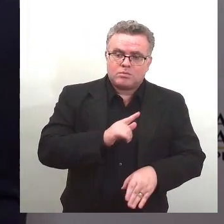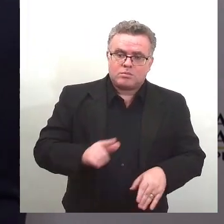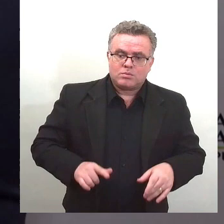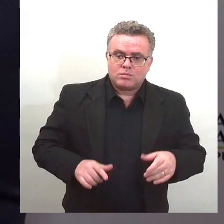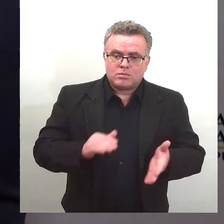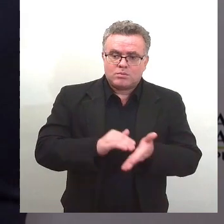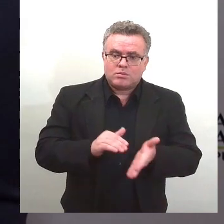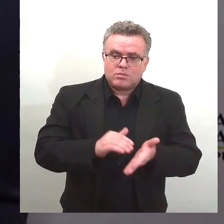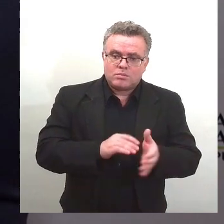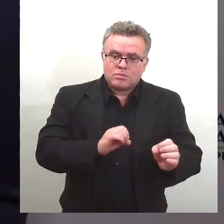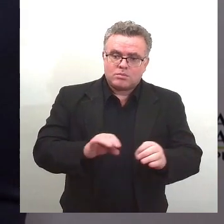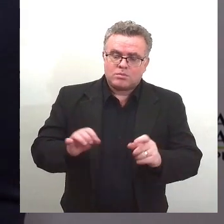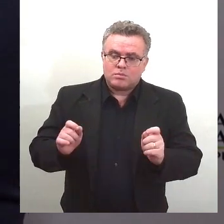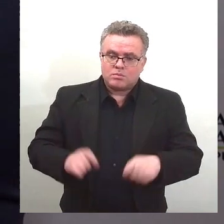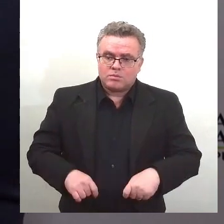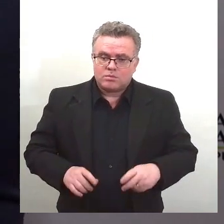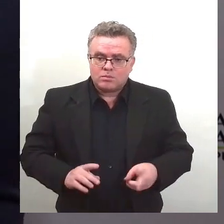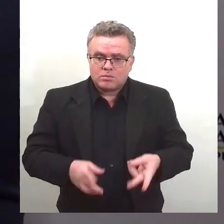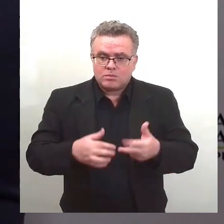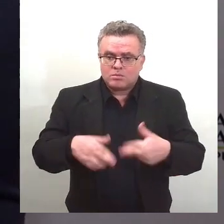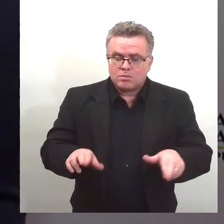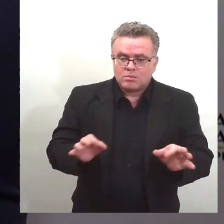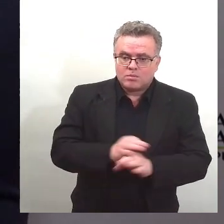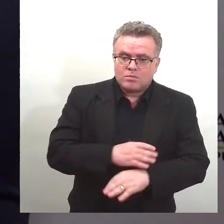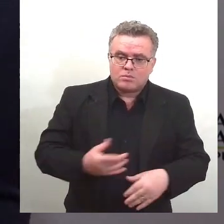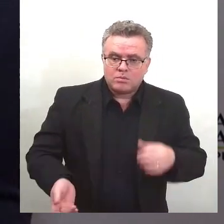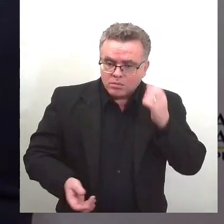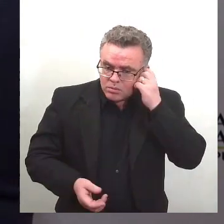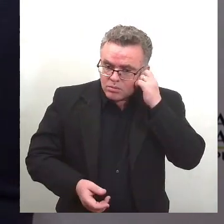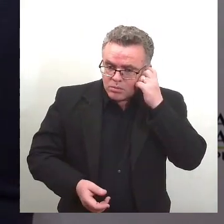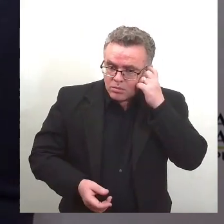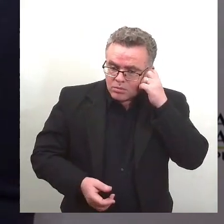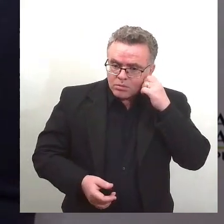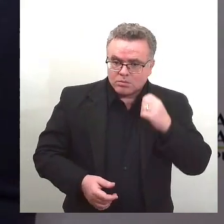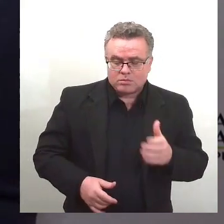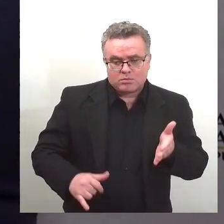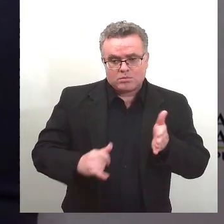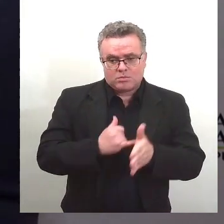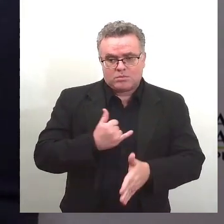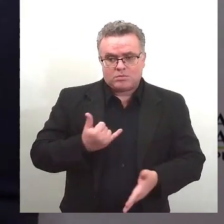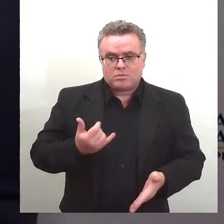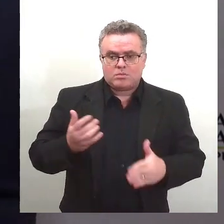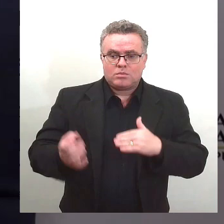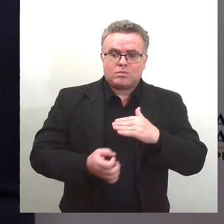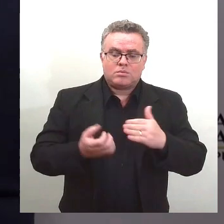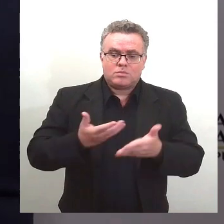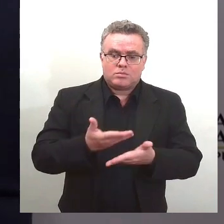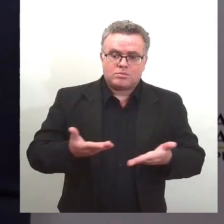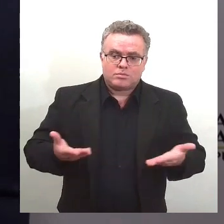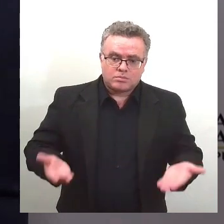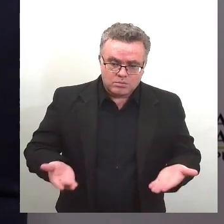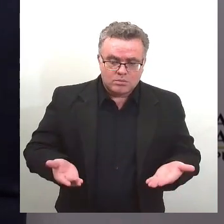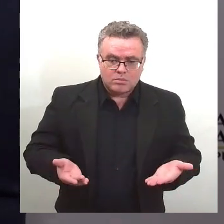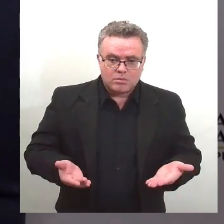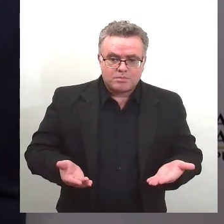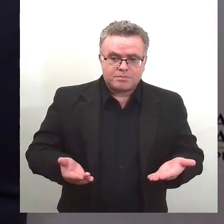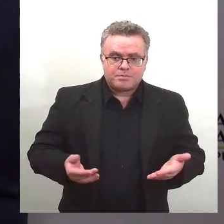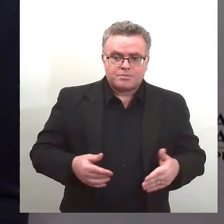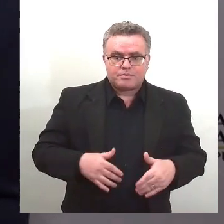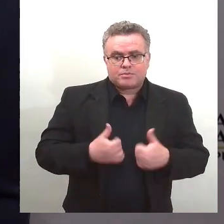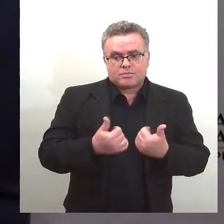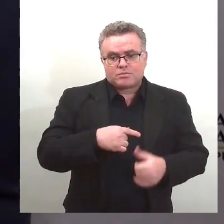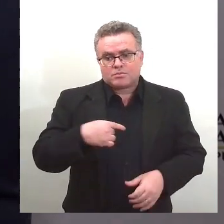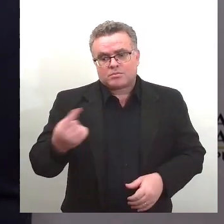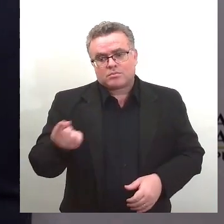e resolva essa situação. São contratos milionários com as empresas que fazem esse transporte dos alunos, então é muito fácil